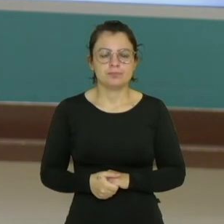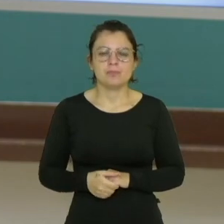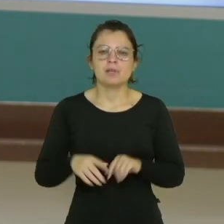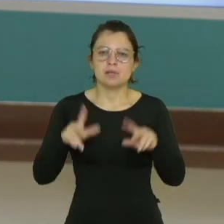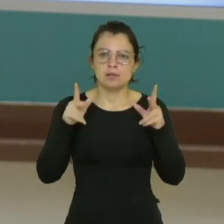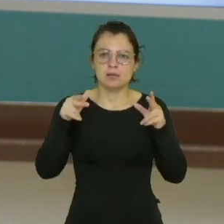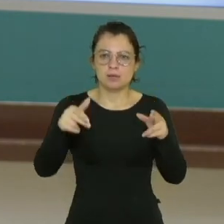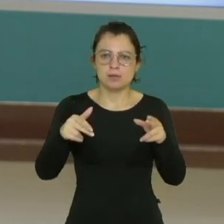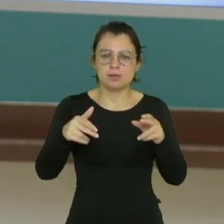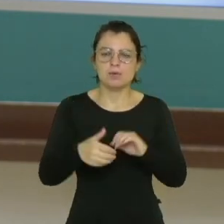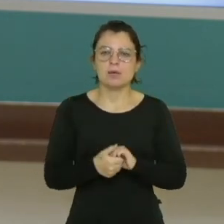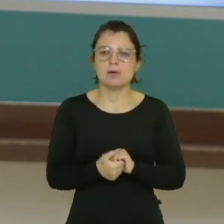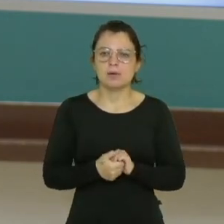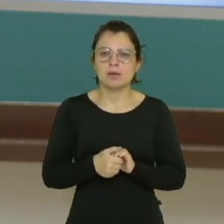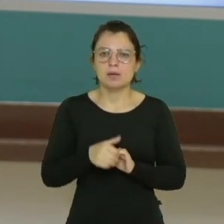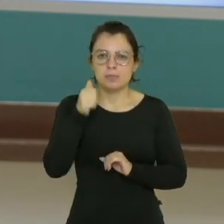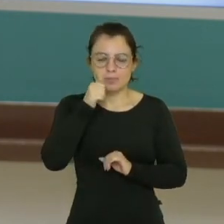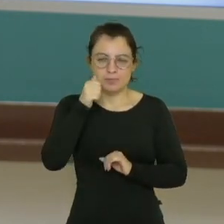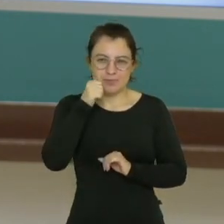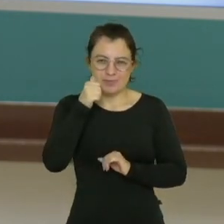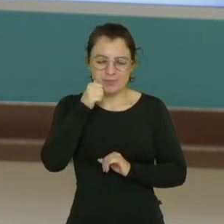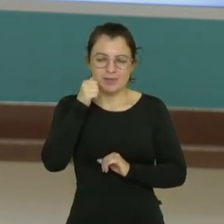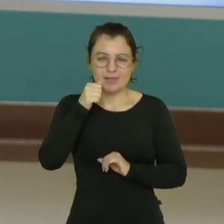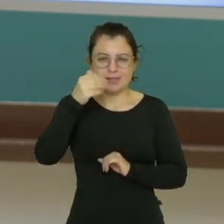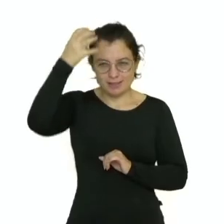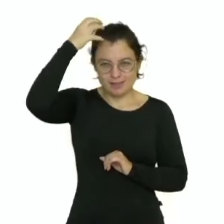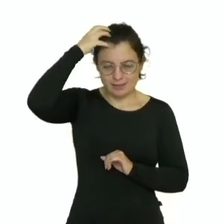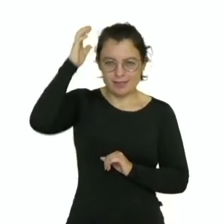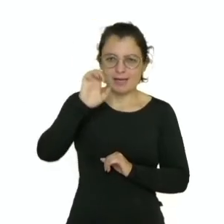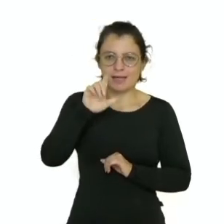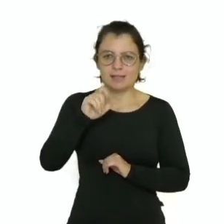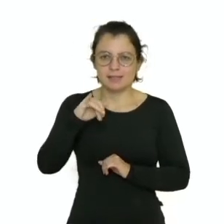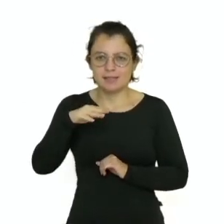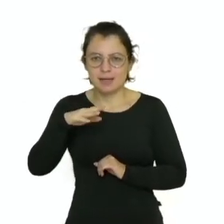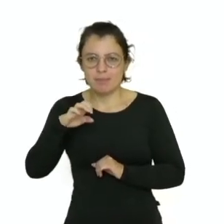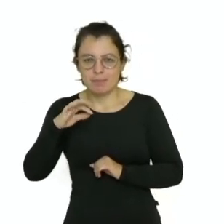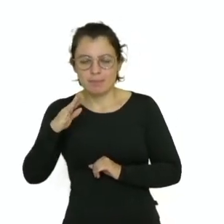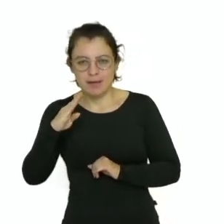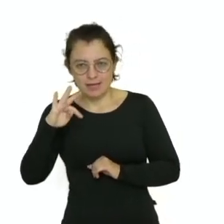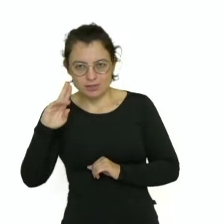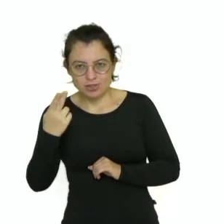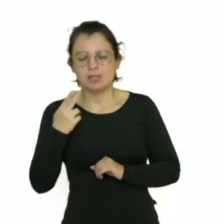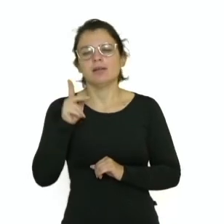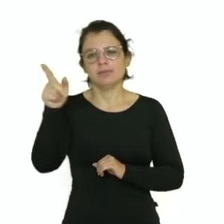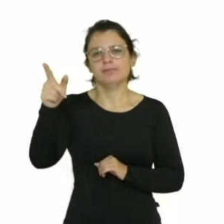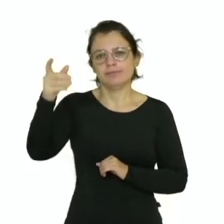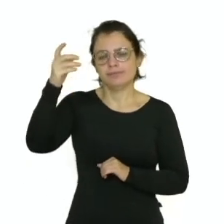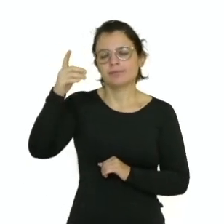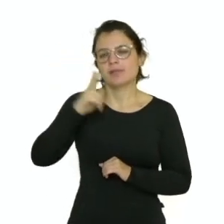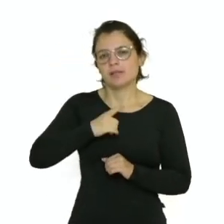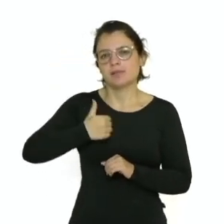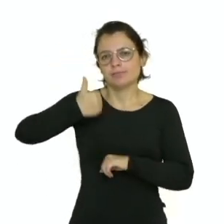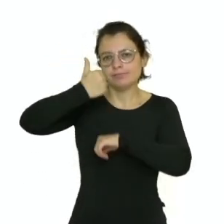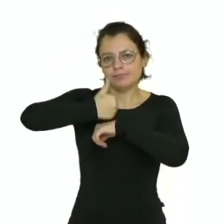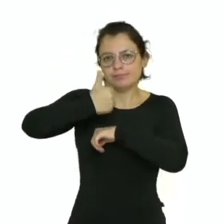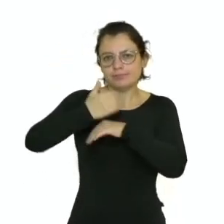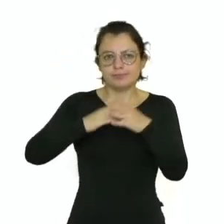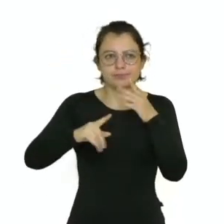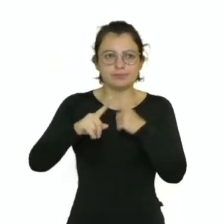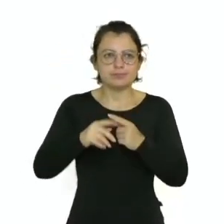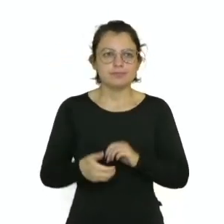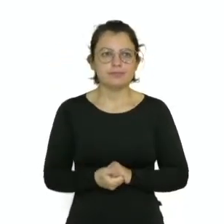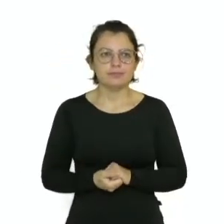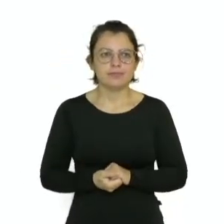Igreja Anglicana hoje, tá? Veja, ao ter o seu pedido de divórcio negado, então, pelo Papa, Henrique